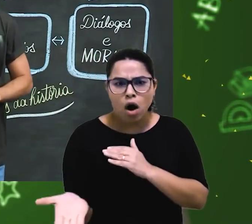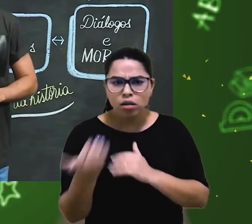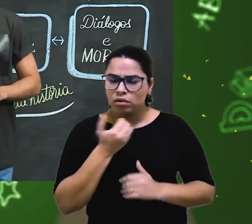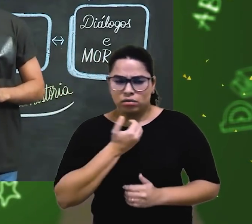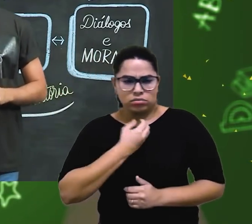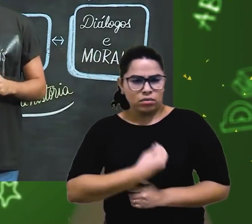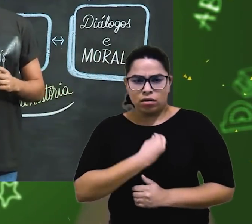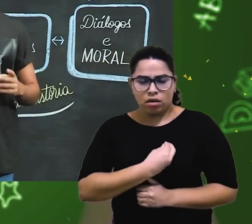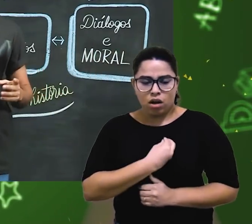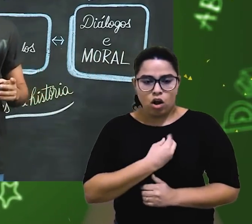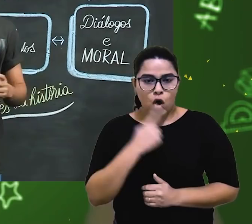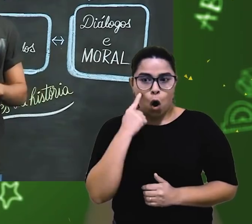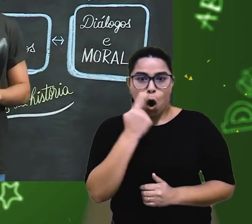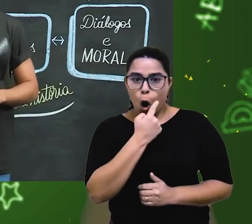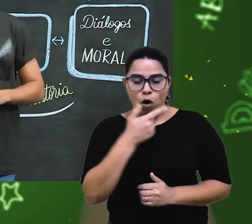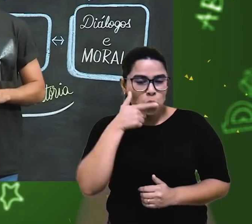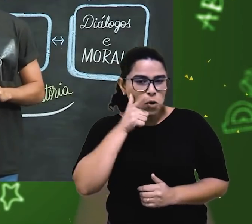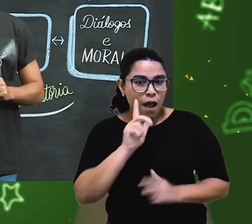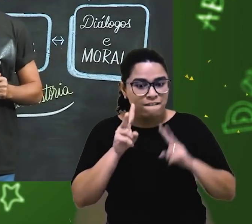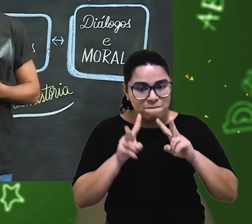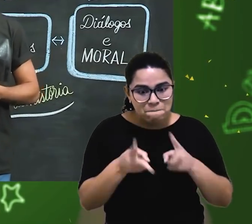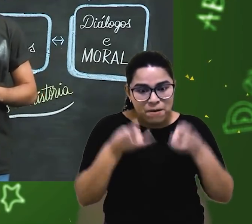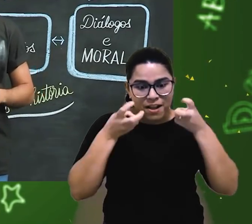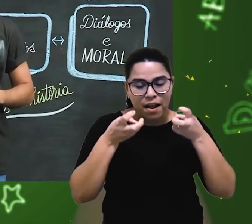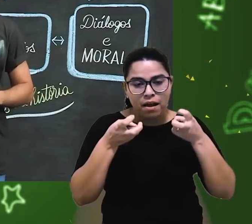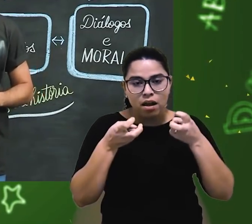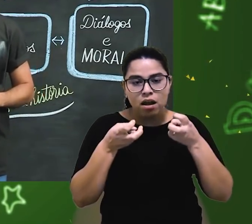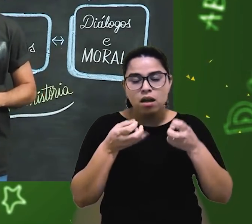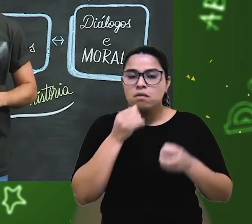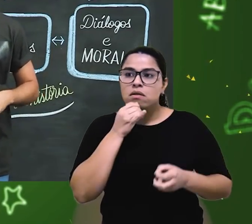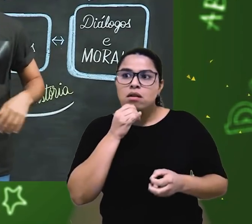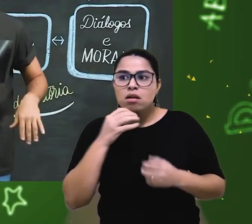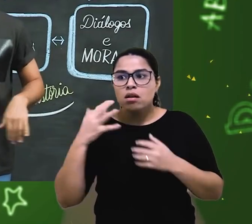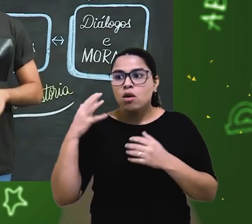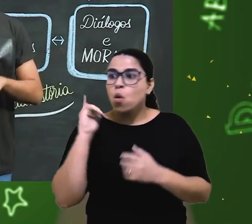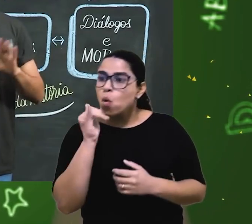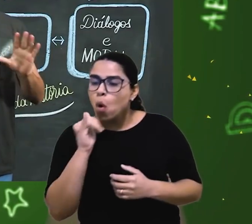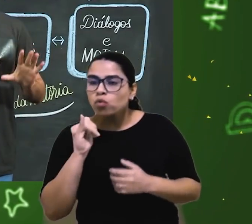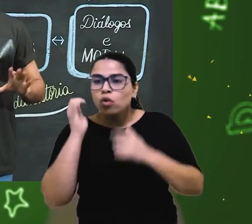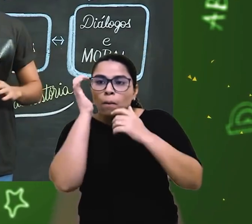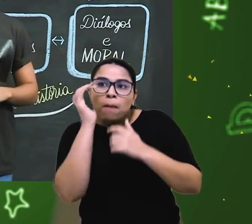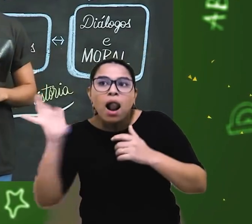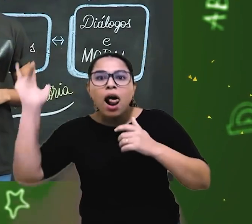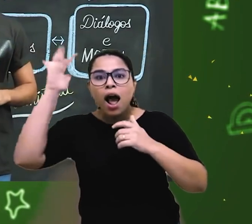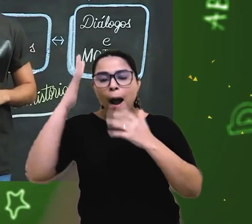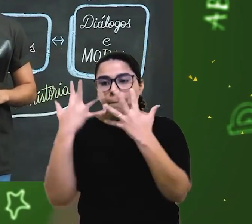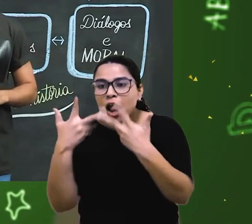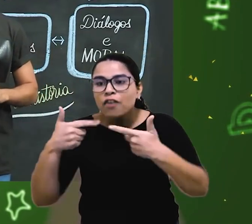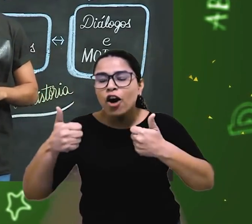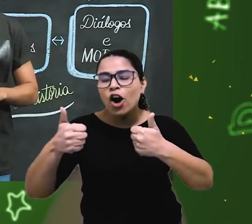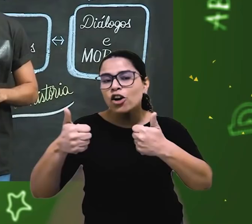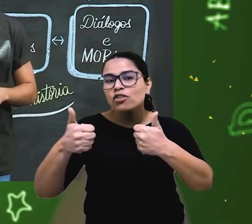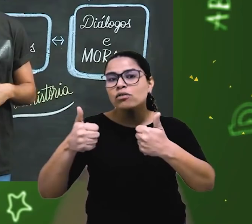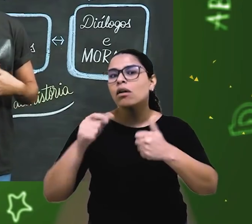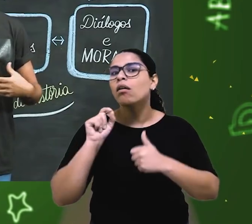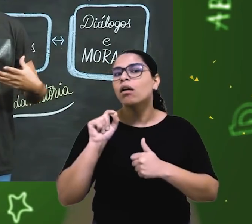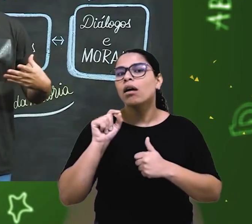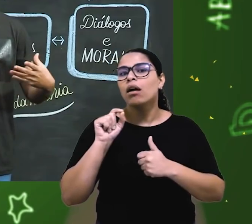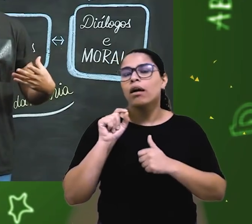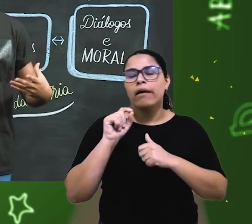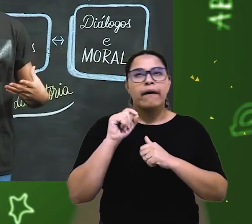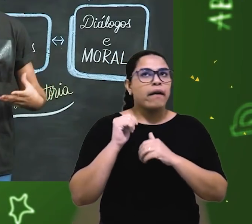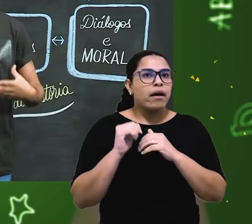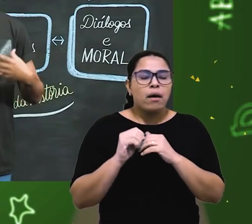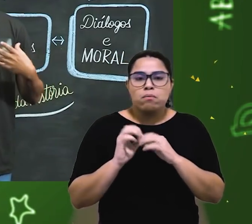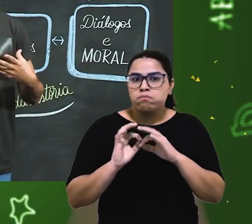olhos captam. As histórias dos contos maravilhosos, dos contos fantásticos, extravasam os limites da realidade e